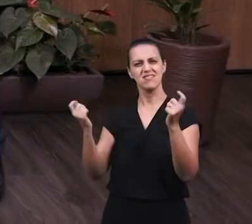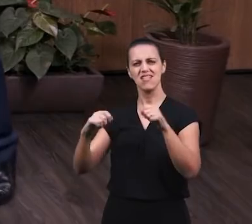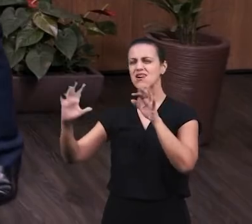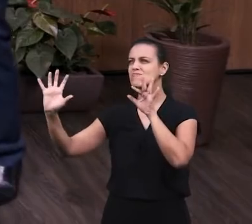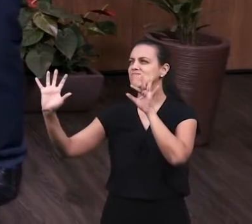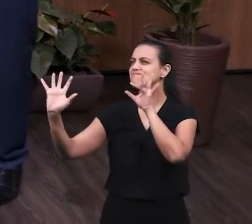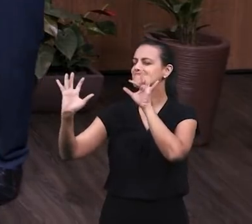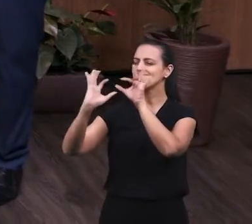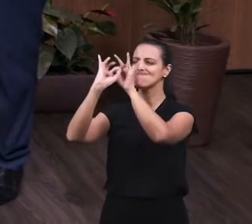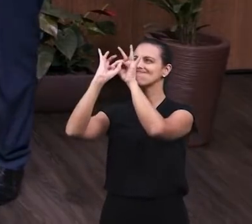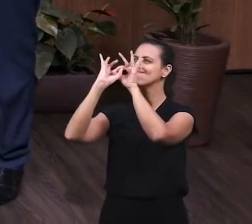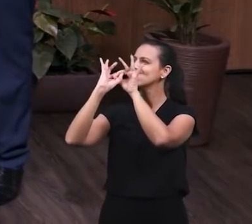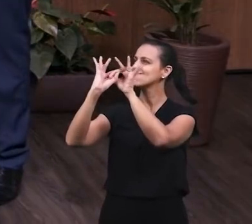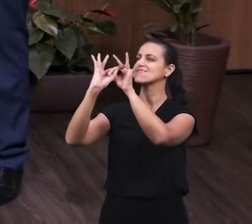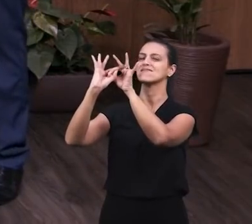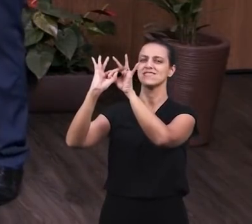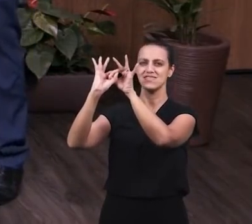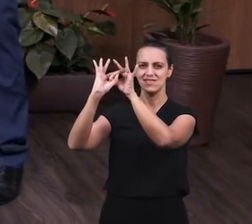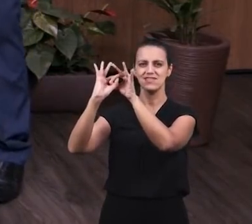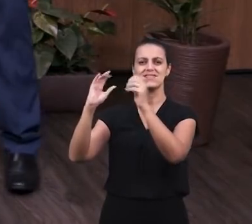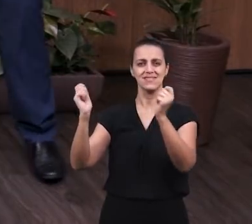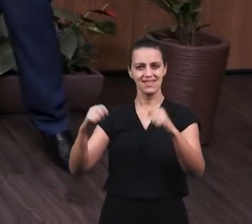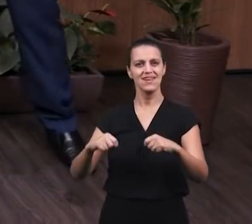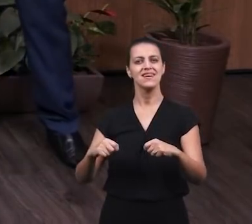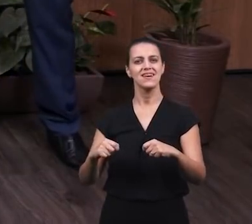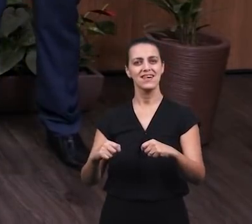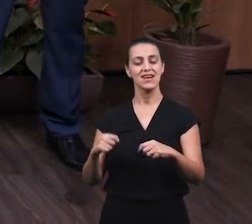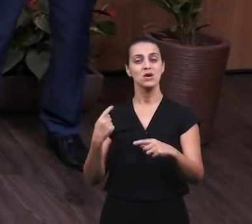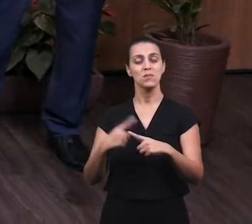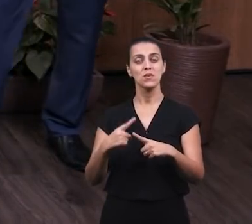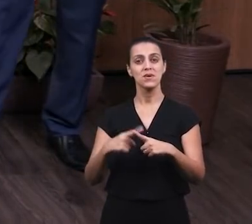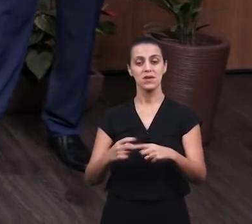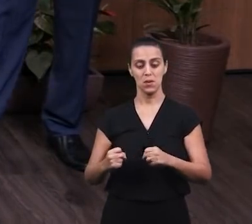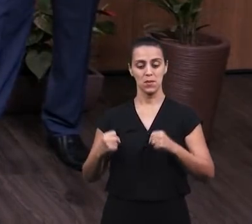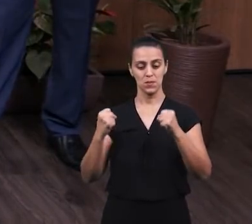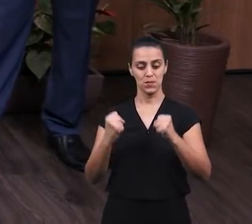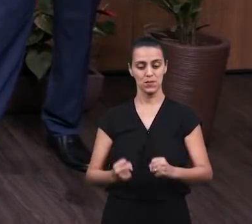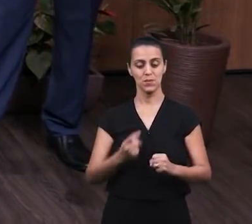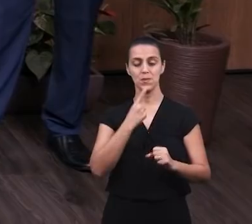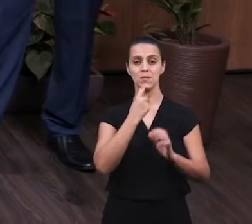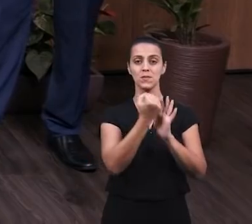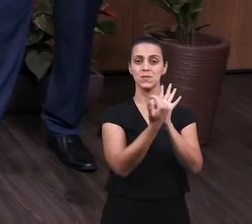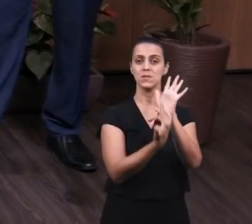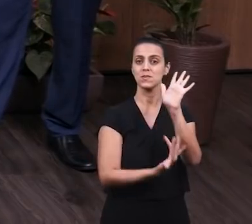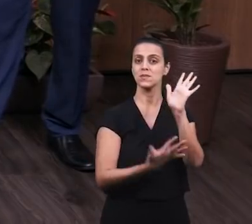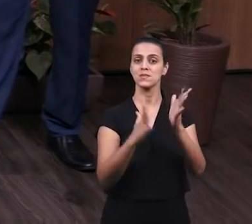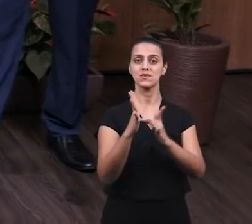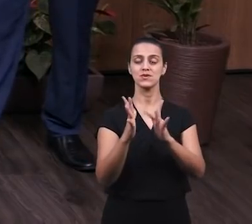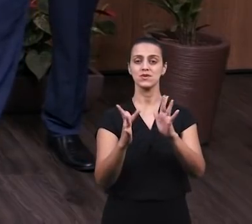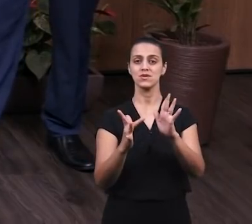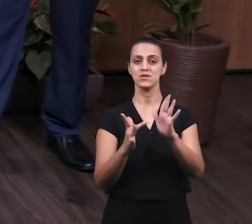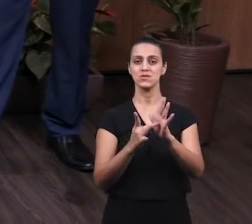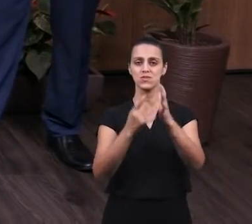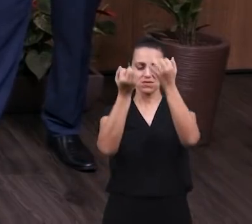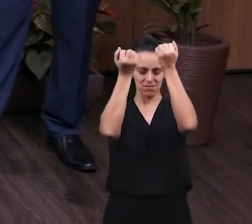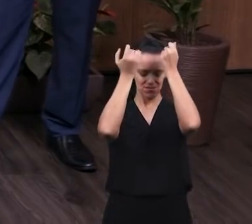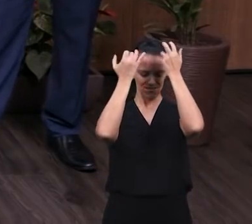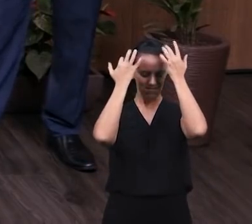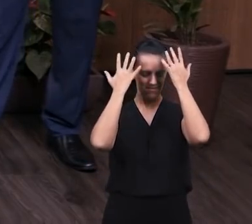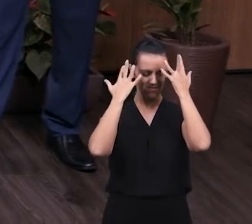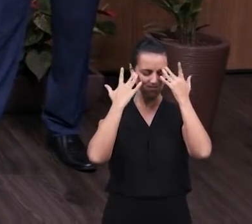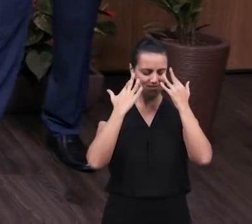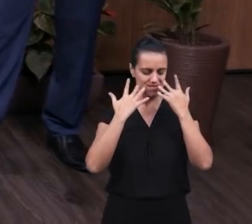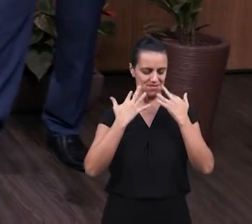na comunhão com Deus, já que o poder do sangue de Jesus te reveste